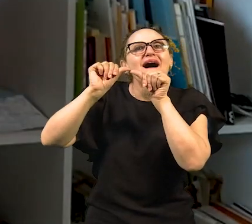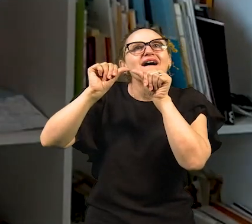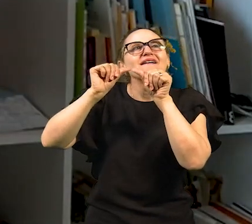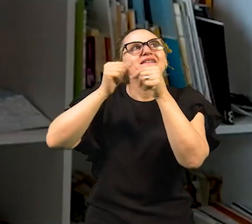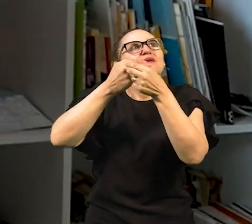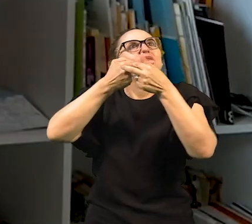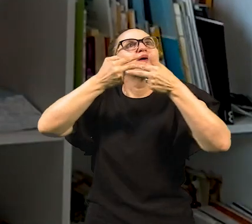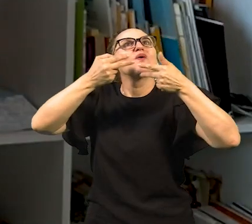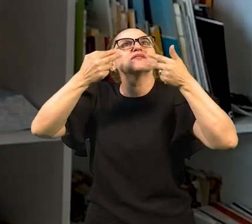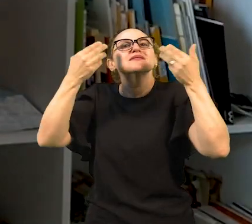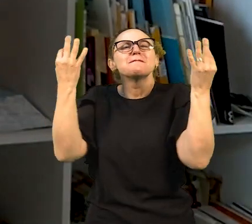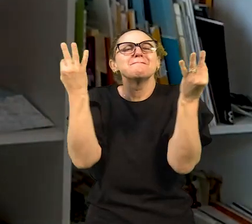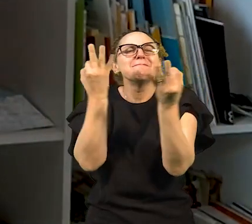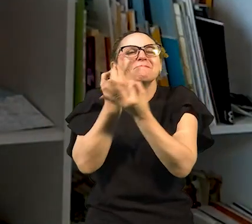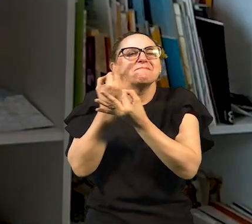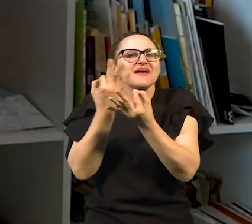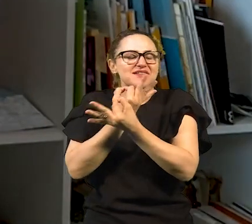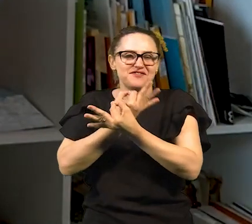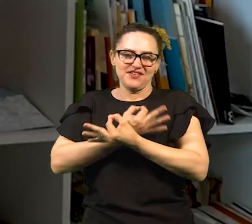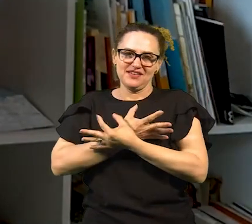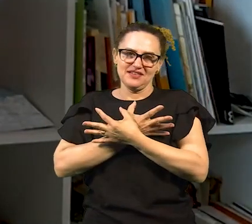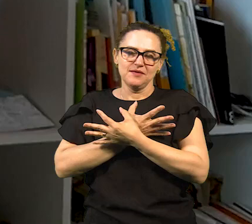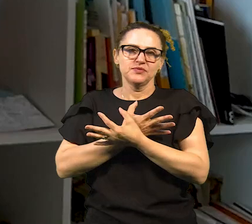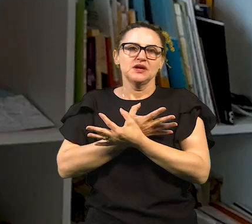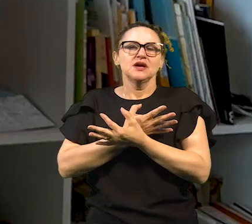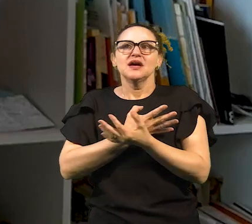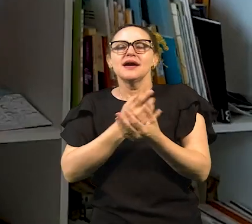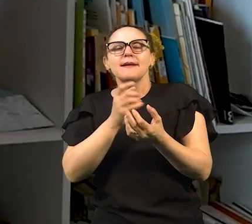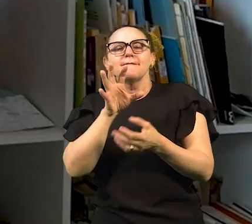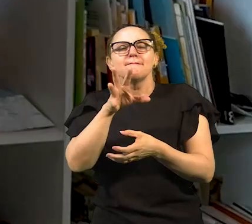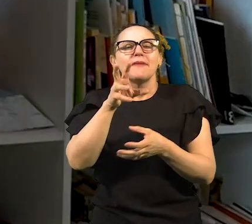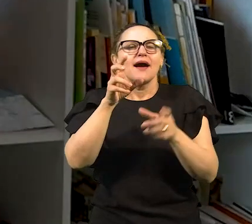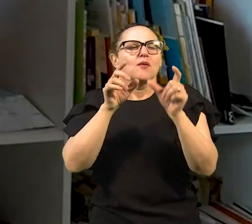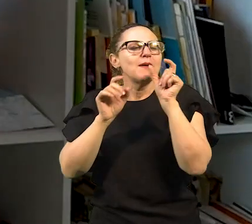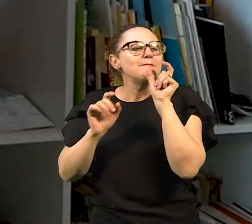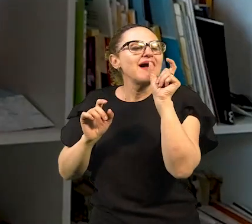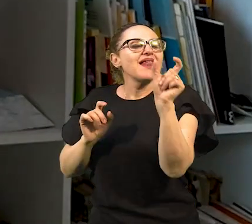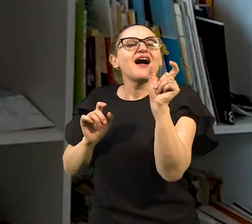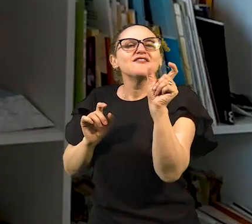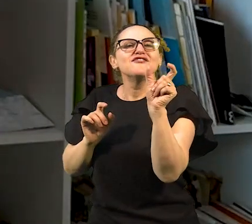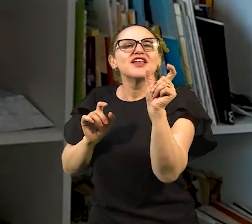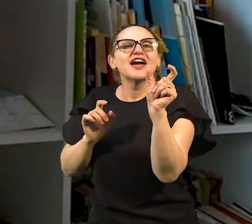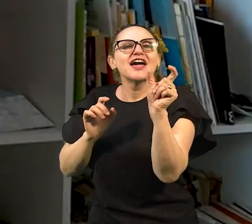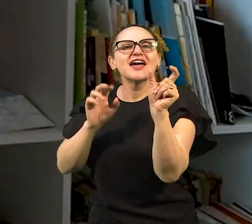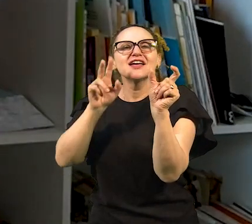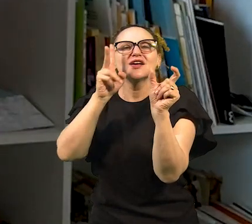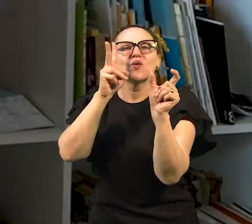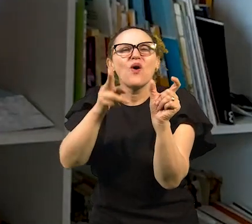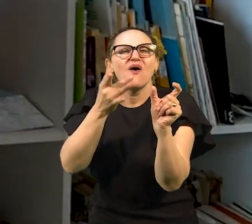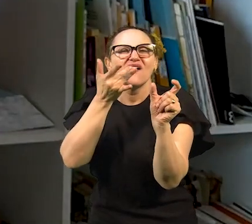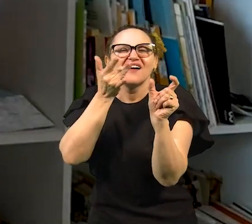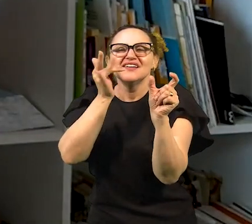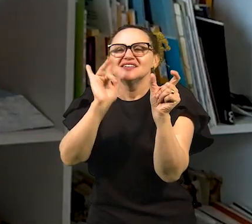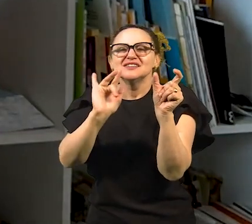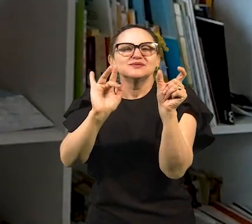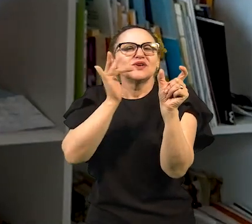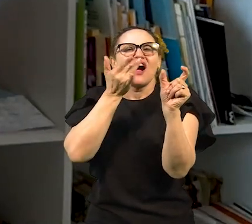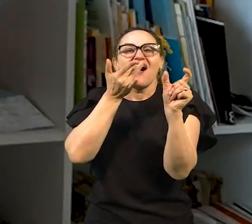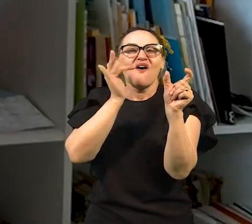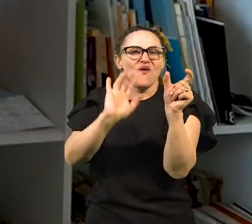quer transformar a palavra como se fosse, né, numa joia, né, preciosa, tal como